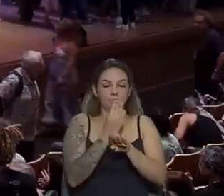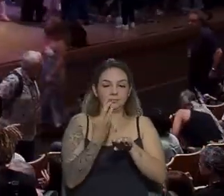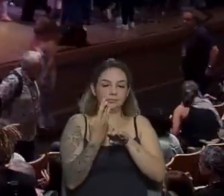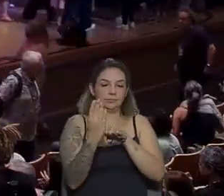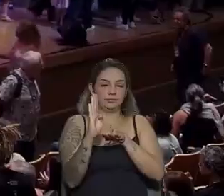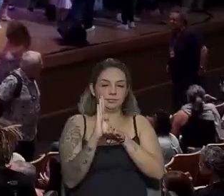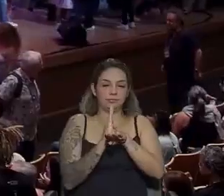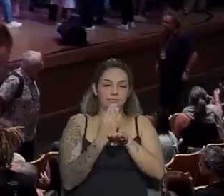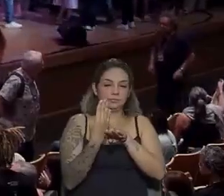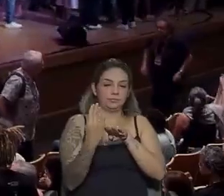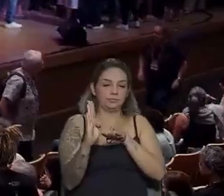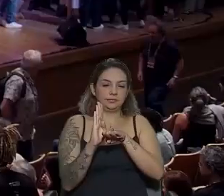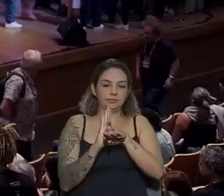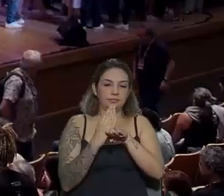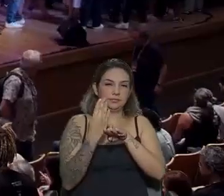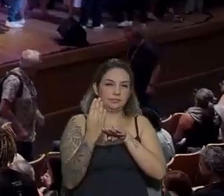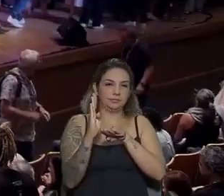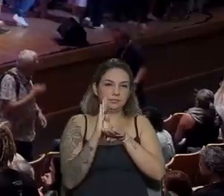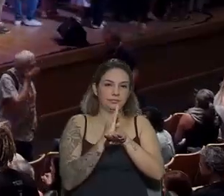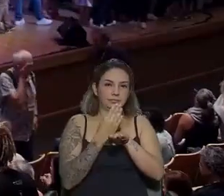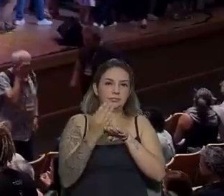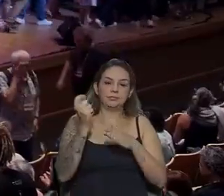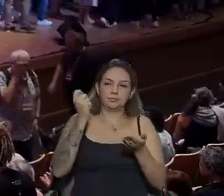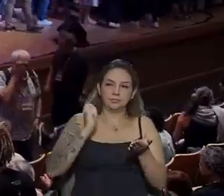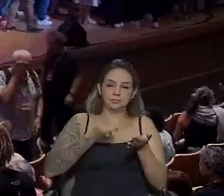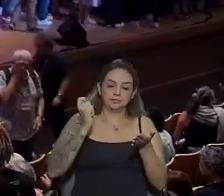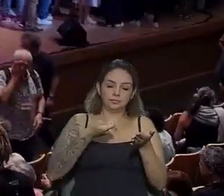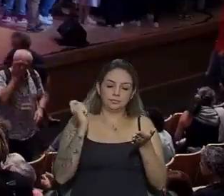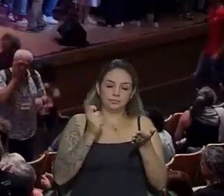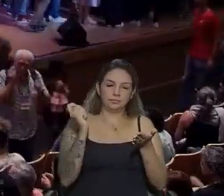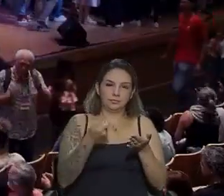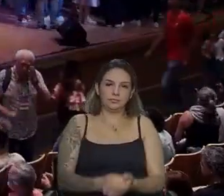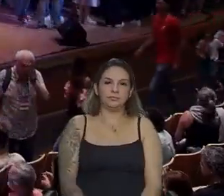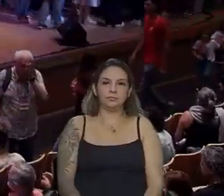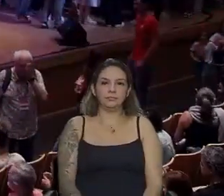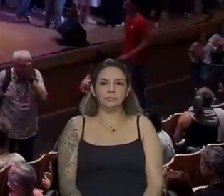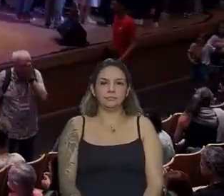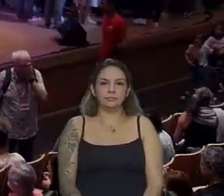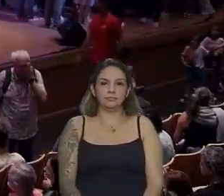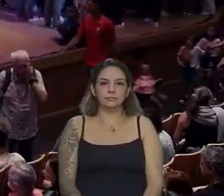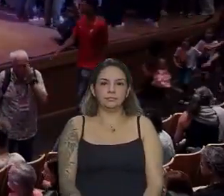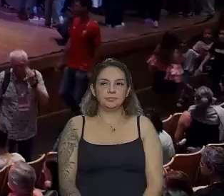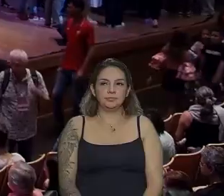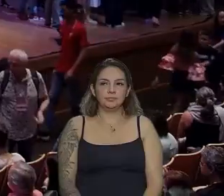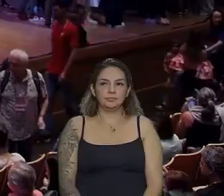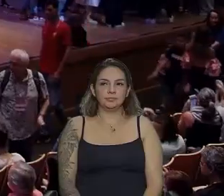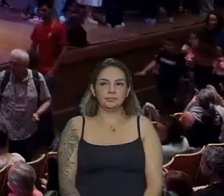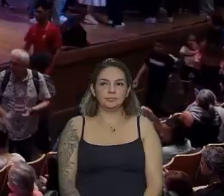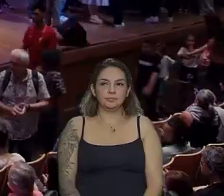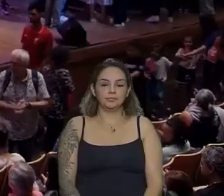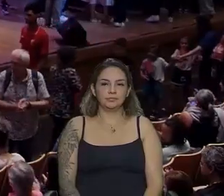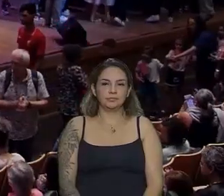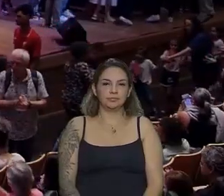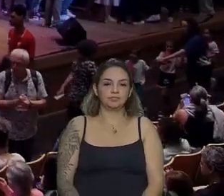aqui neste teatro, teremos a apresentação do musical infantil O Tubarão Martelo e os Habitantes do Fundo do Mar.